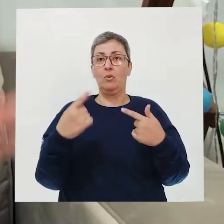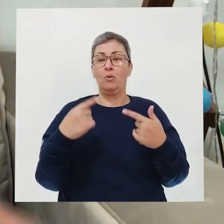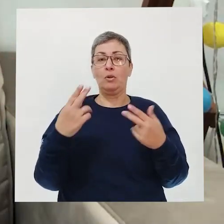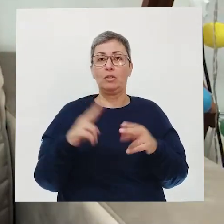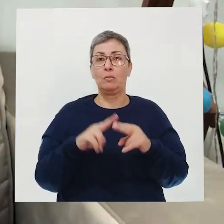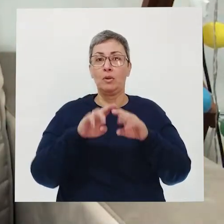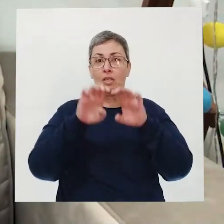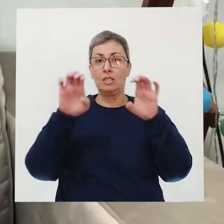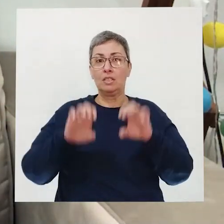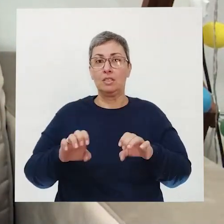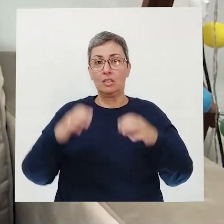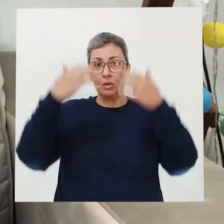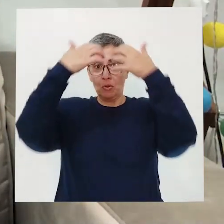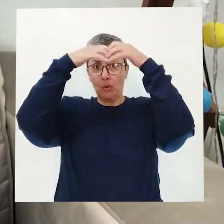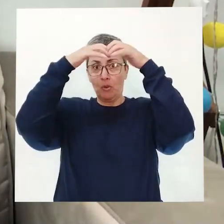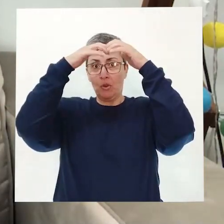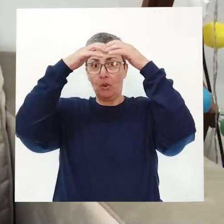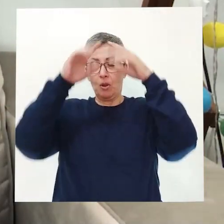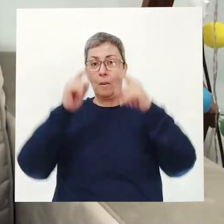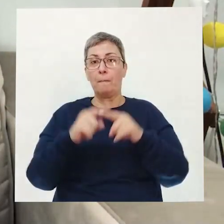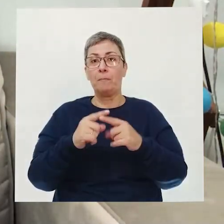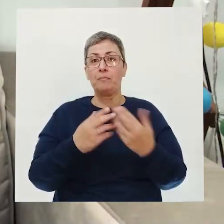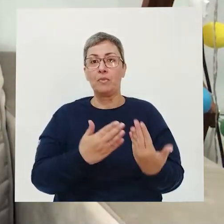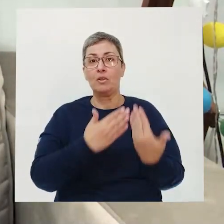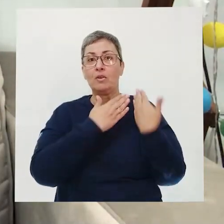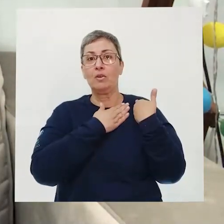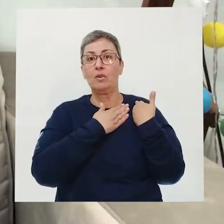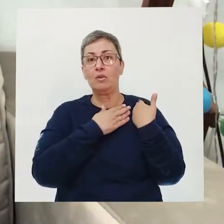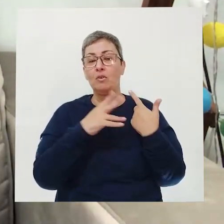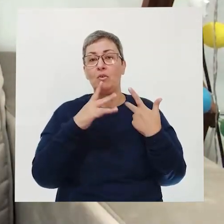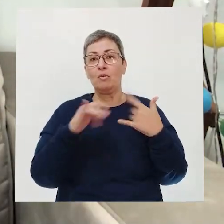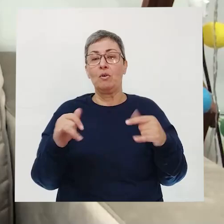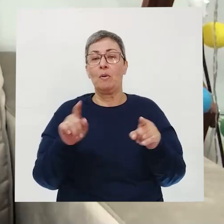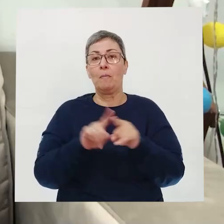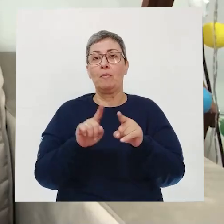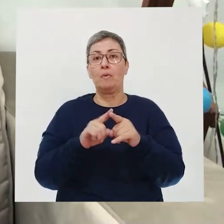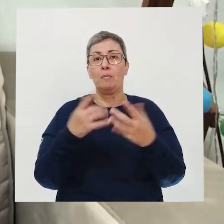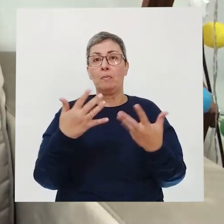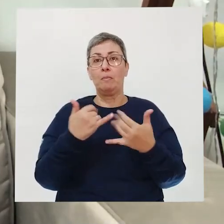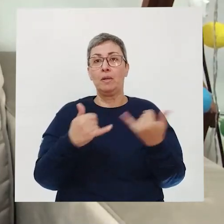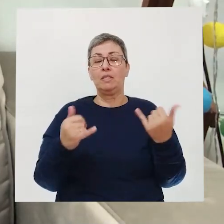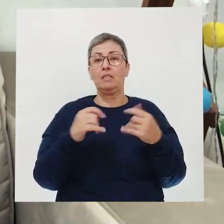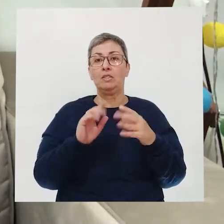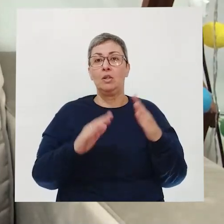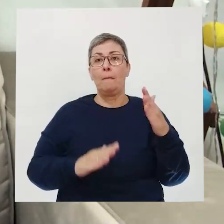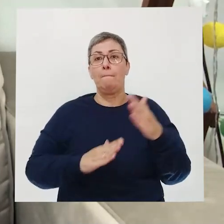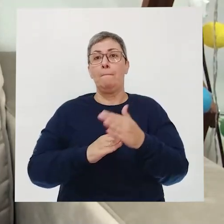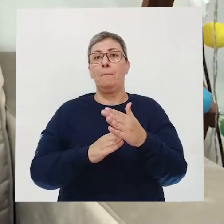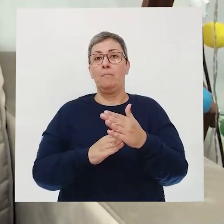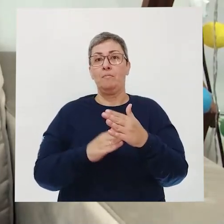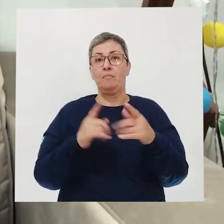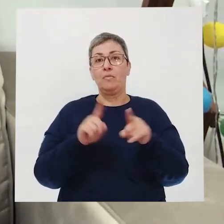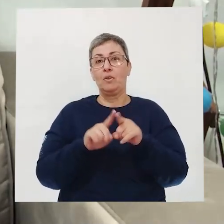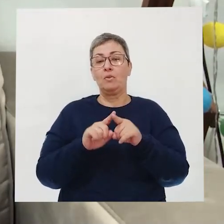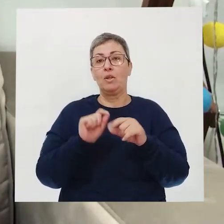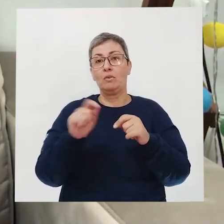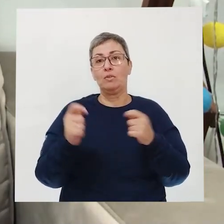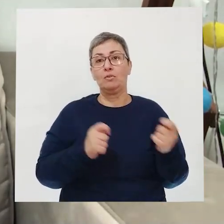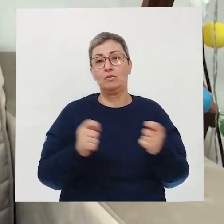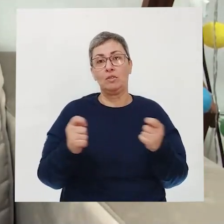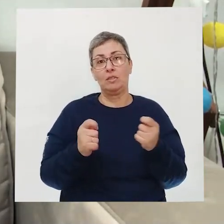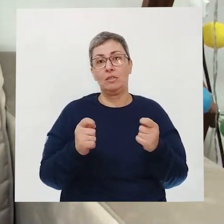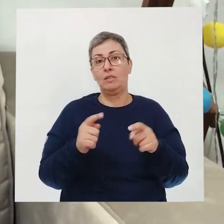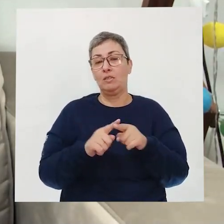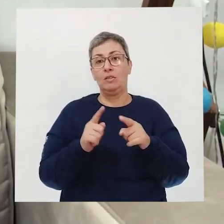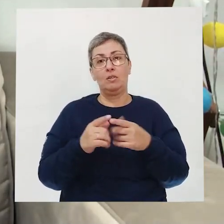se a estrutura cerebral responsável por racionalizar aquilo que você está sentindo ficasse completamente bloqueada. E o que comanda